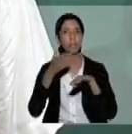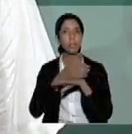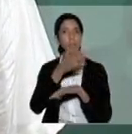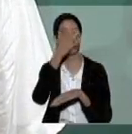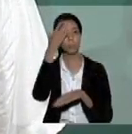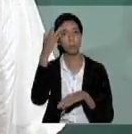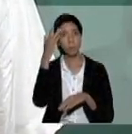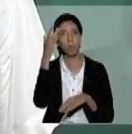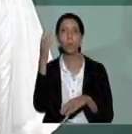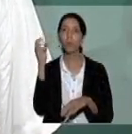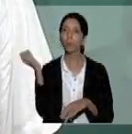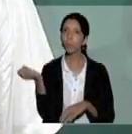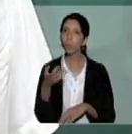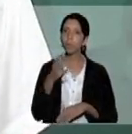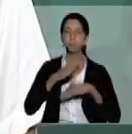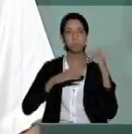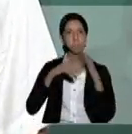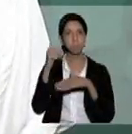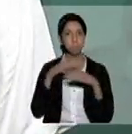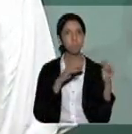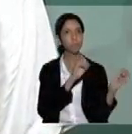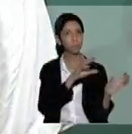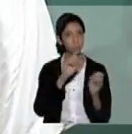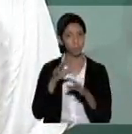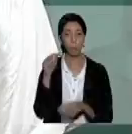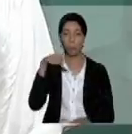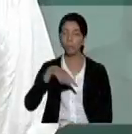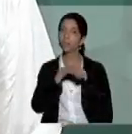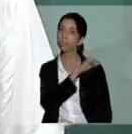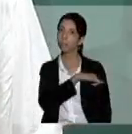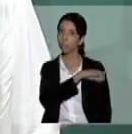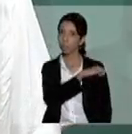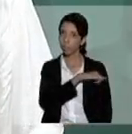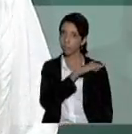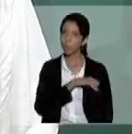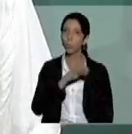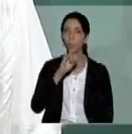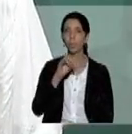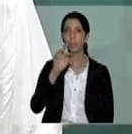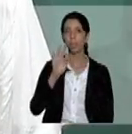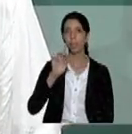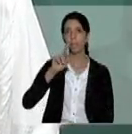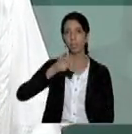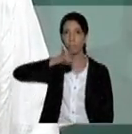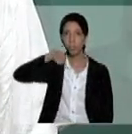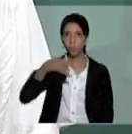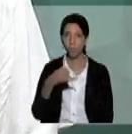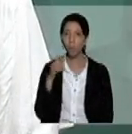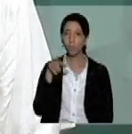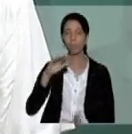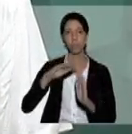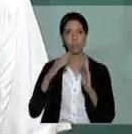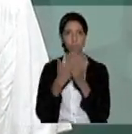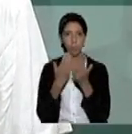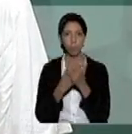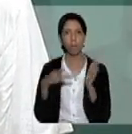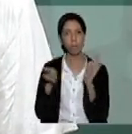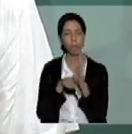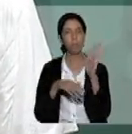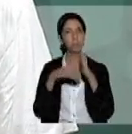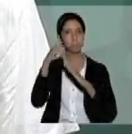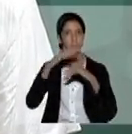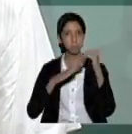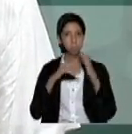acesso da população a essa modalidade de educação. Aqui no Rio de Janeiro, o IFRJ, Instituto Federal de